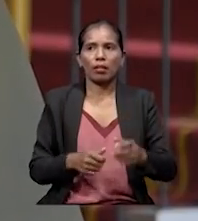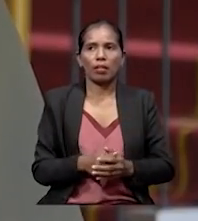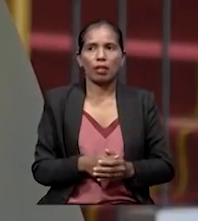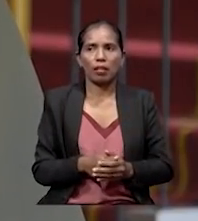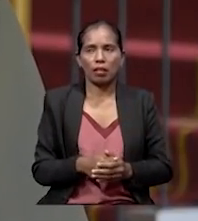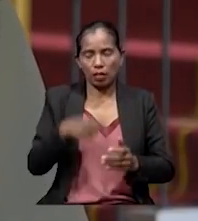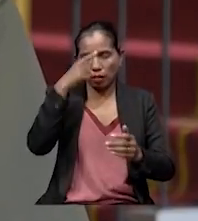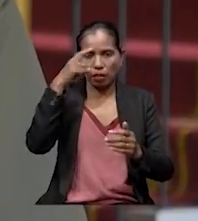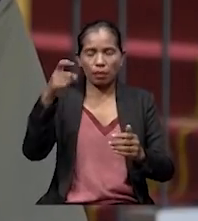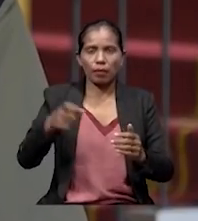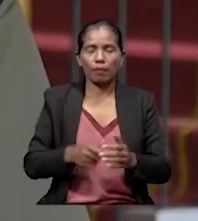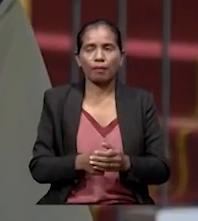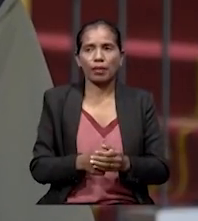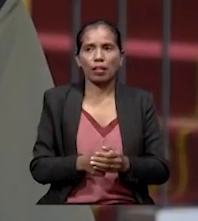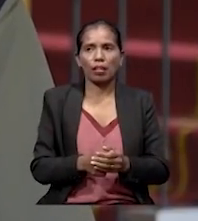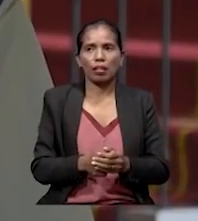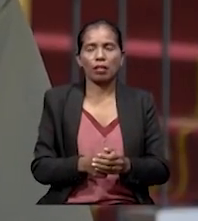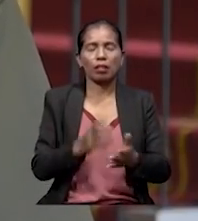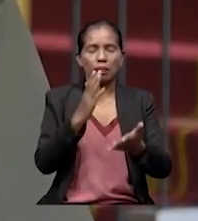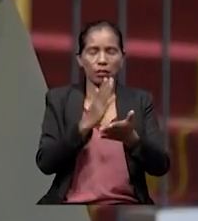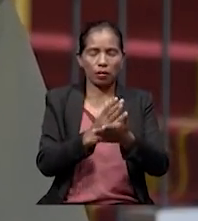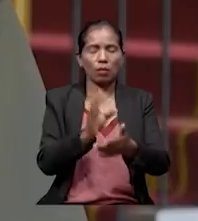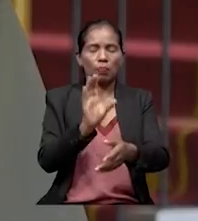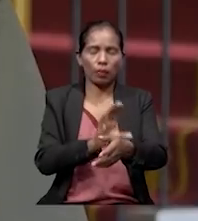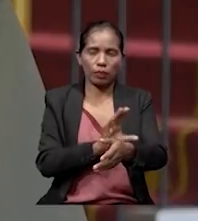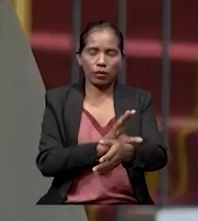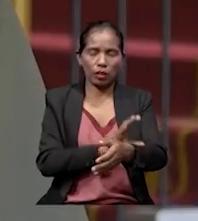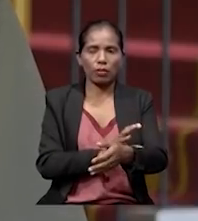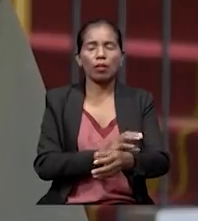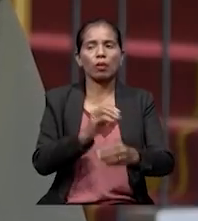presente. Tamanema ka exoneração no promoção, com a ba